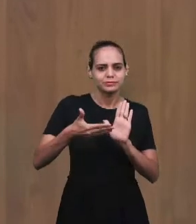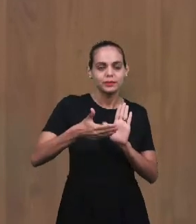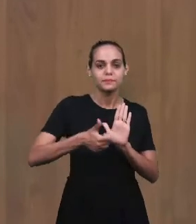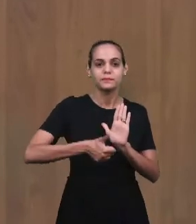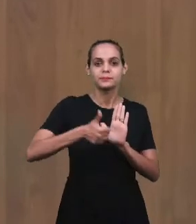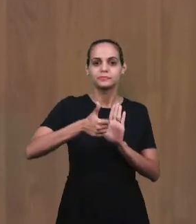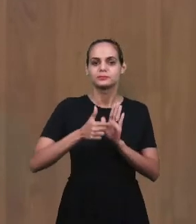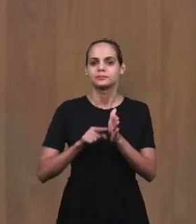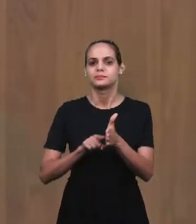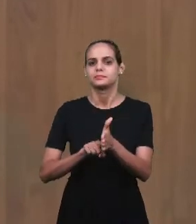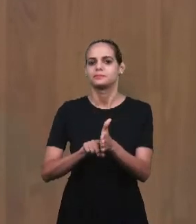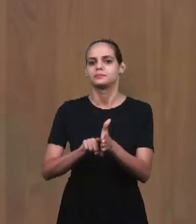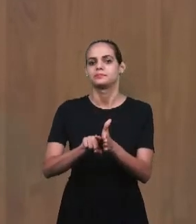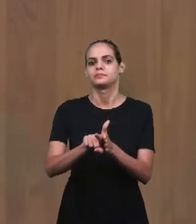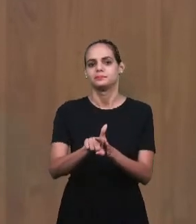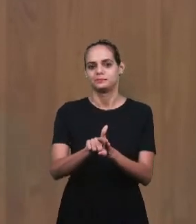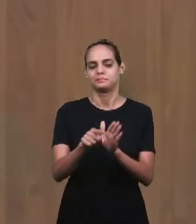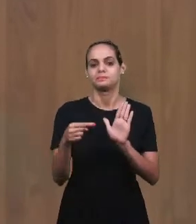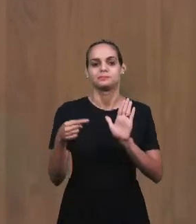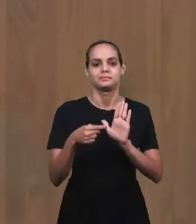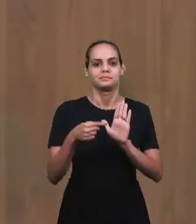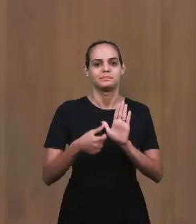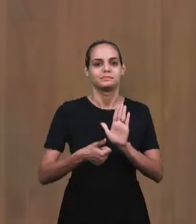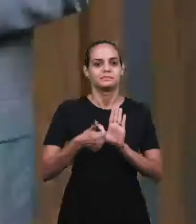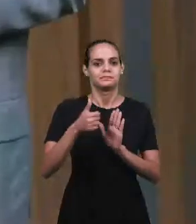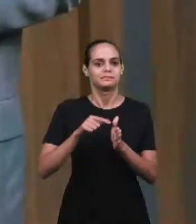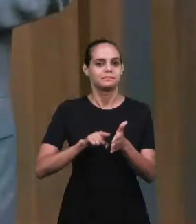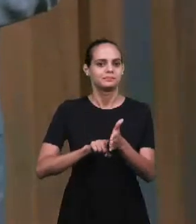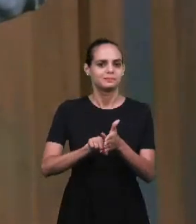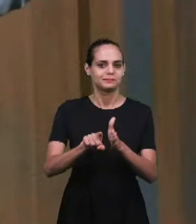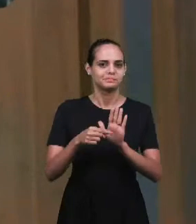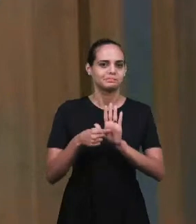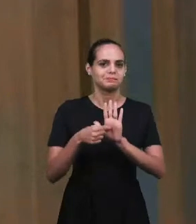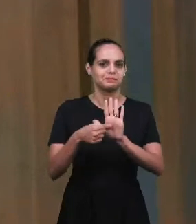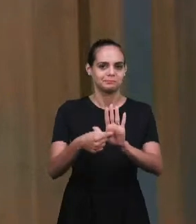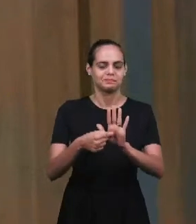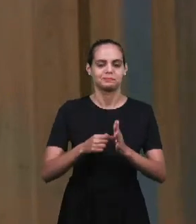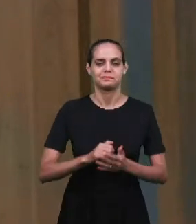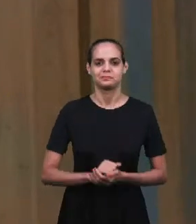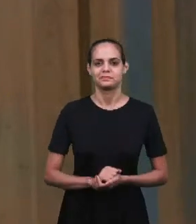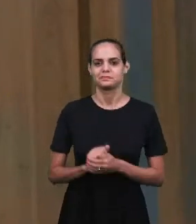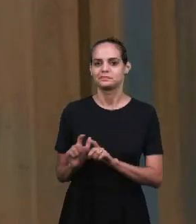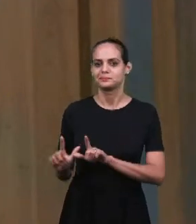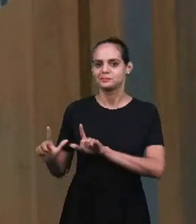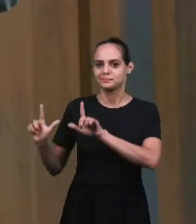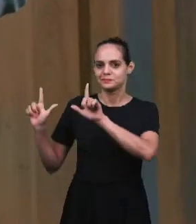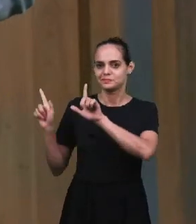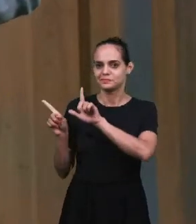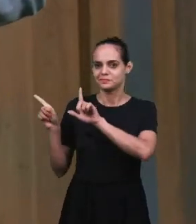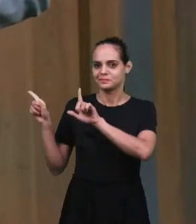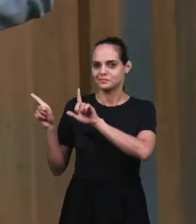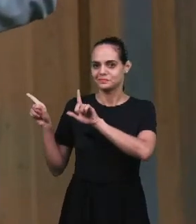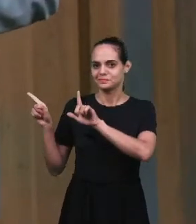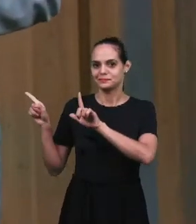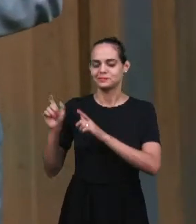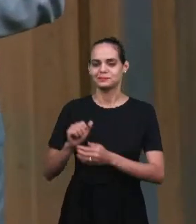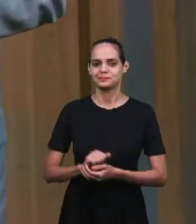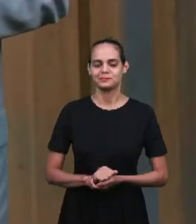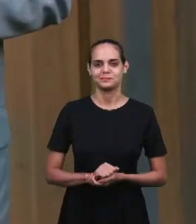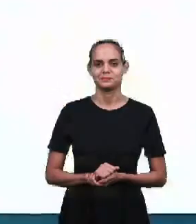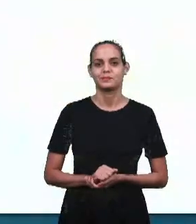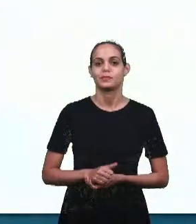pergunta aqui. E essa primeira pergunta, que ela diz o seguinte, muito bem, está aqui a primeira pergunta. Letra